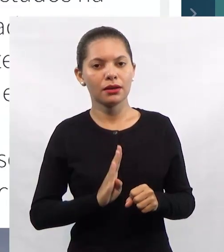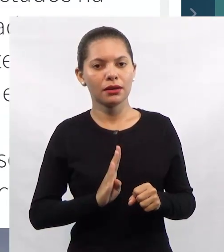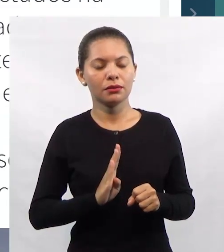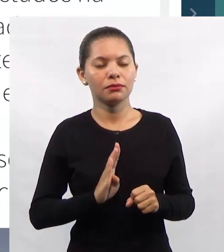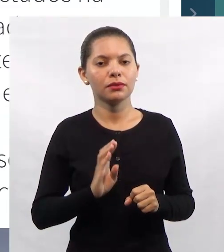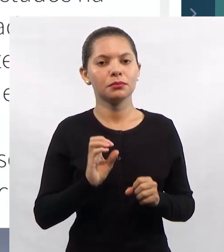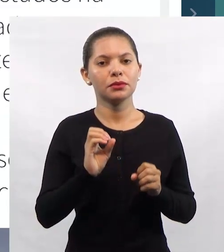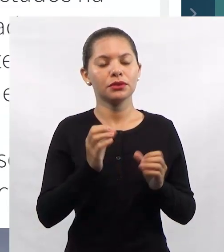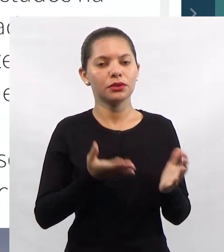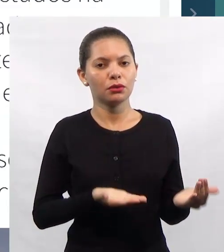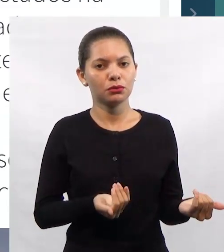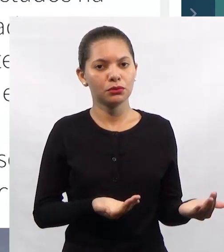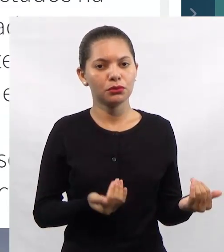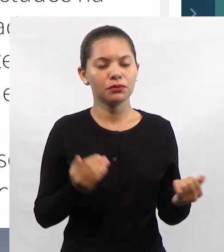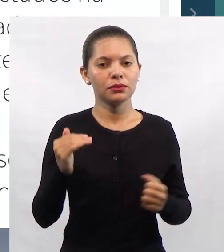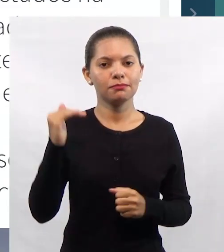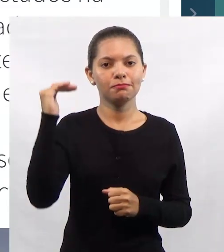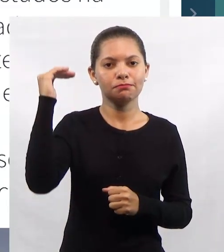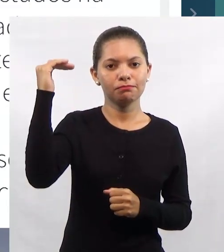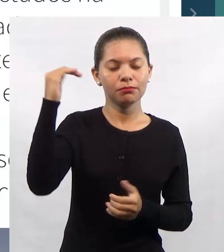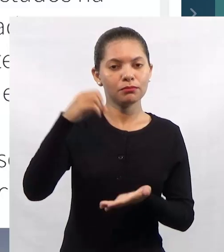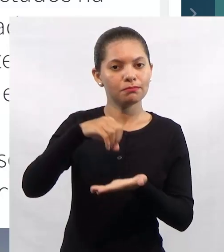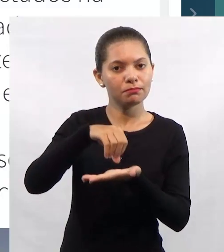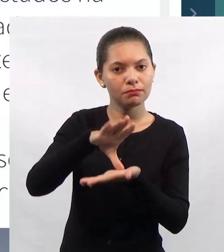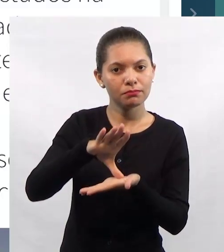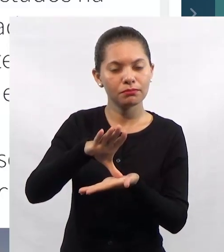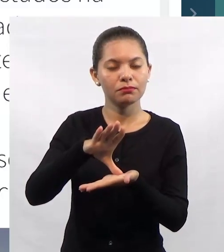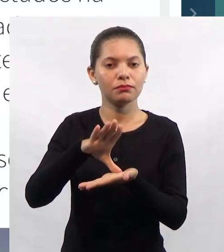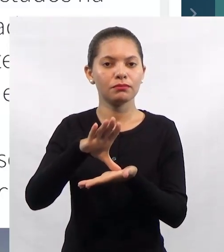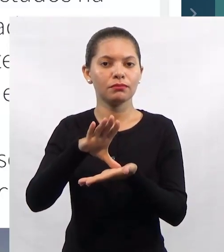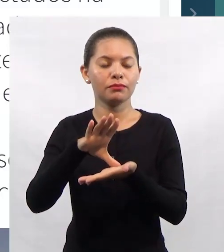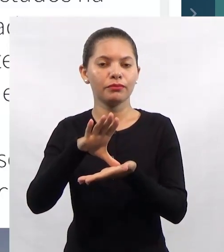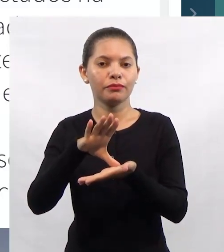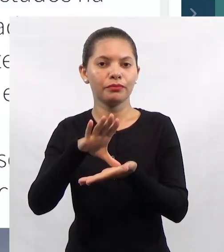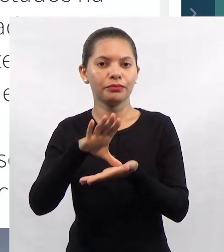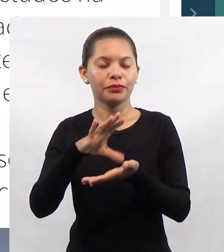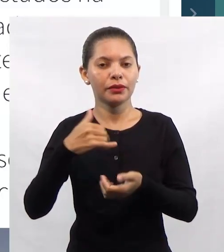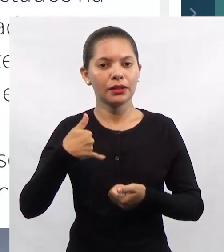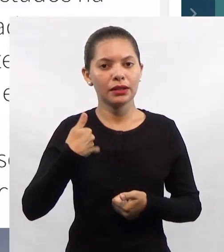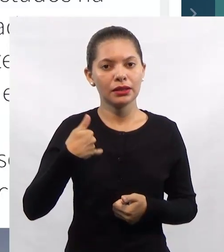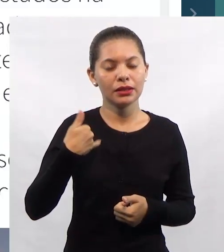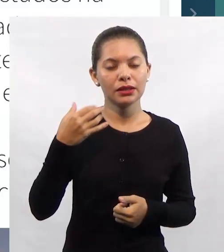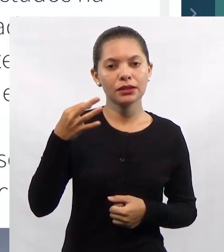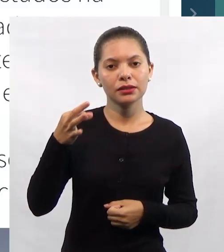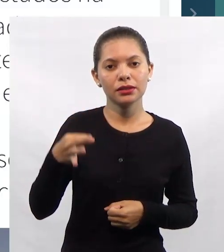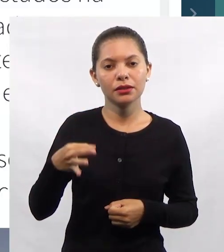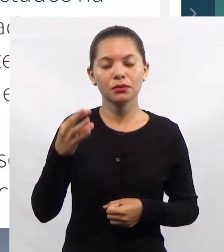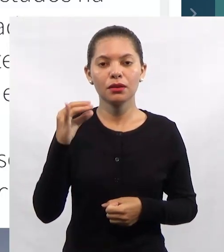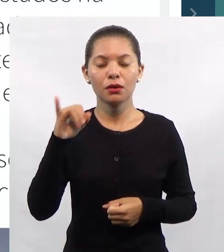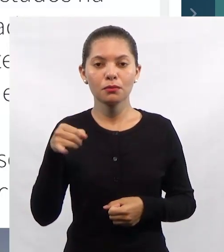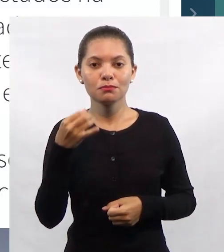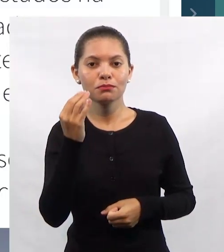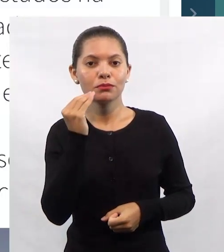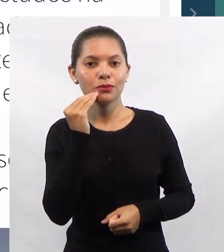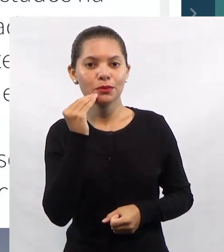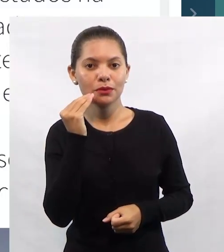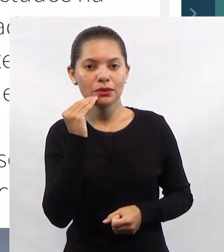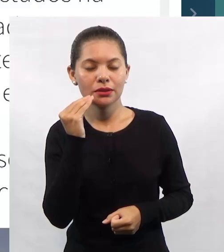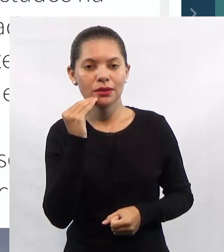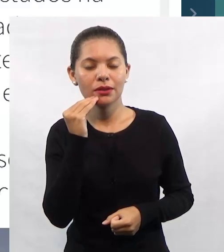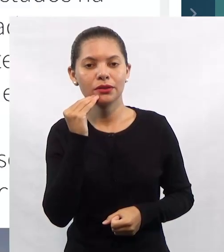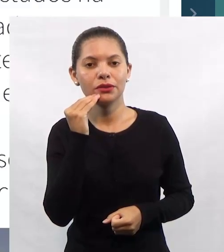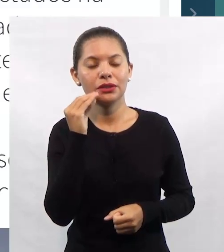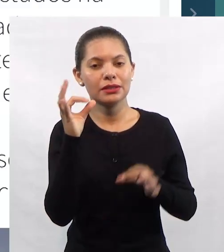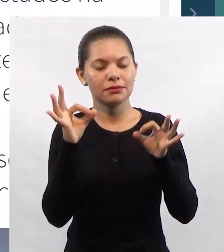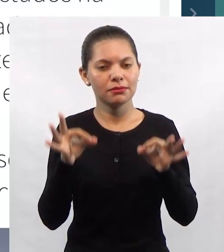aos adultos que não puderem efetuar os estudos na idade regular oportunidades educacionais